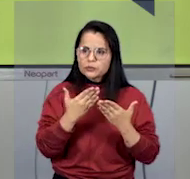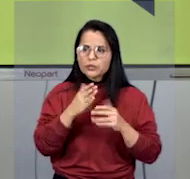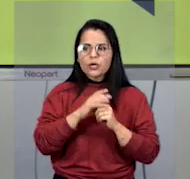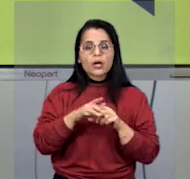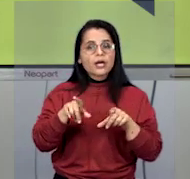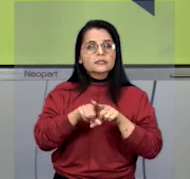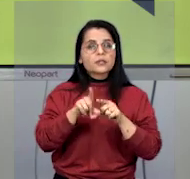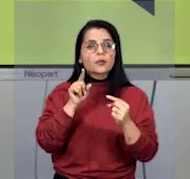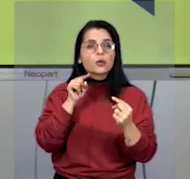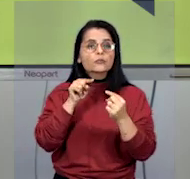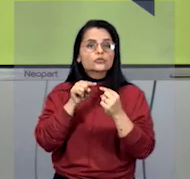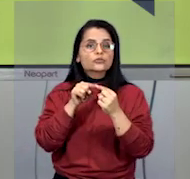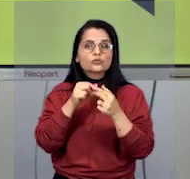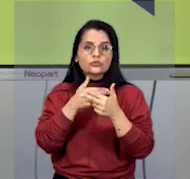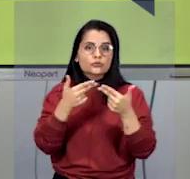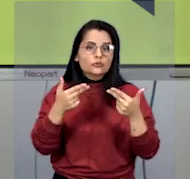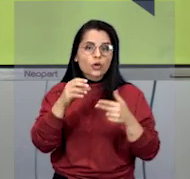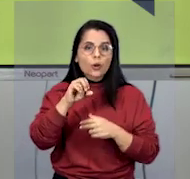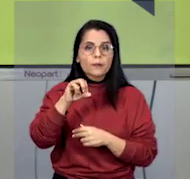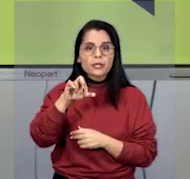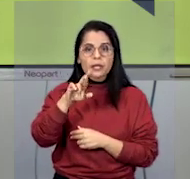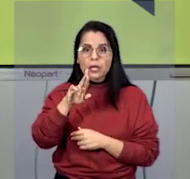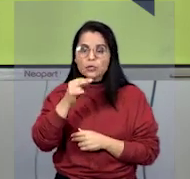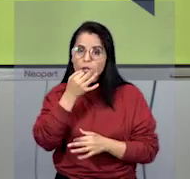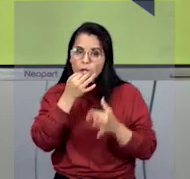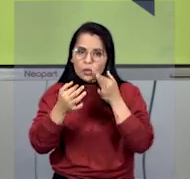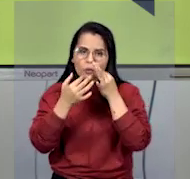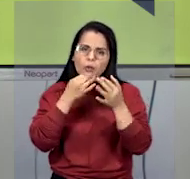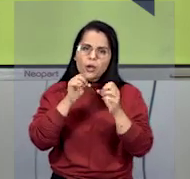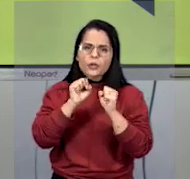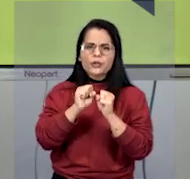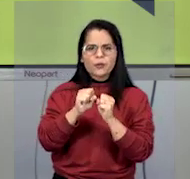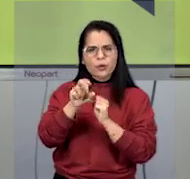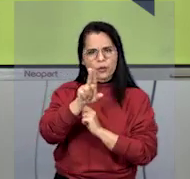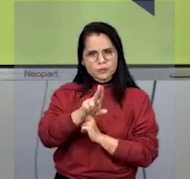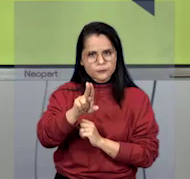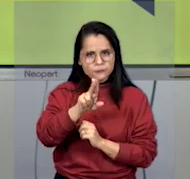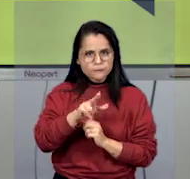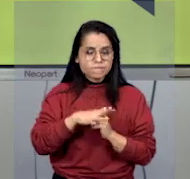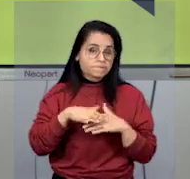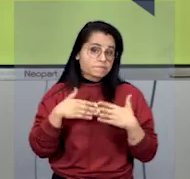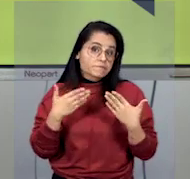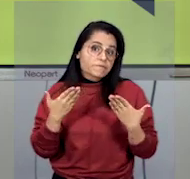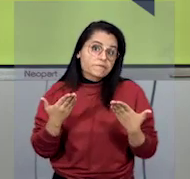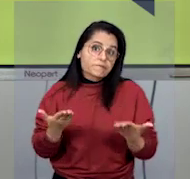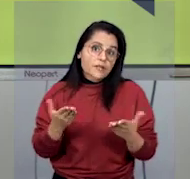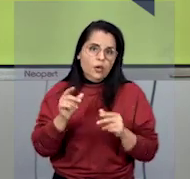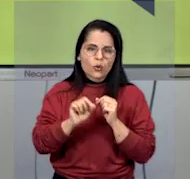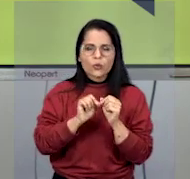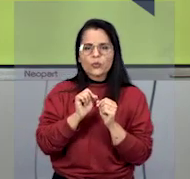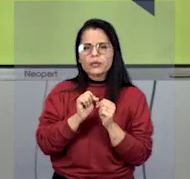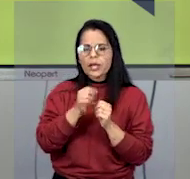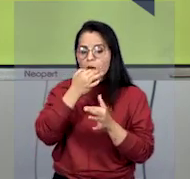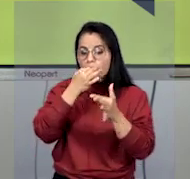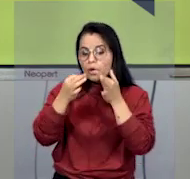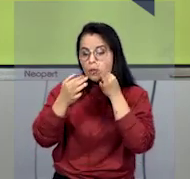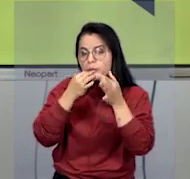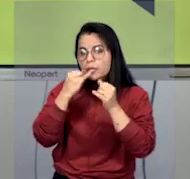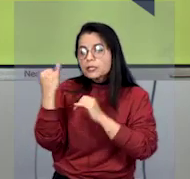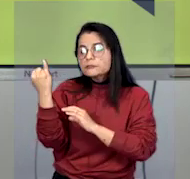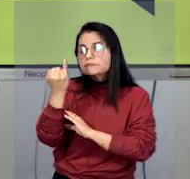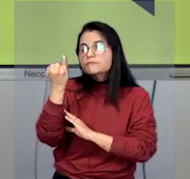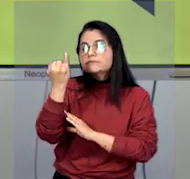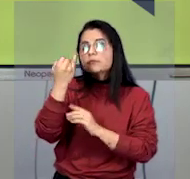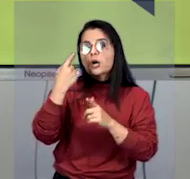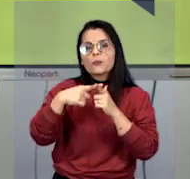as intenções de alguns operadores argumentativos que podem ser usados. Ou seja, o operador argumentativo é